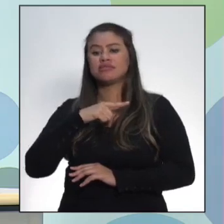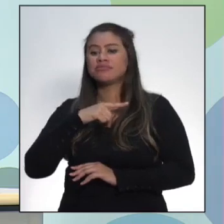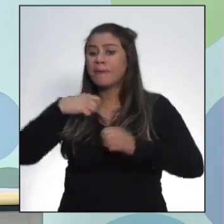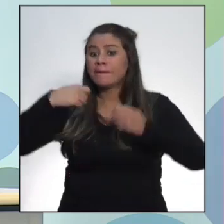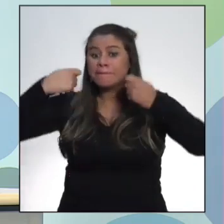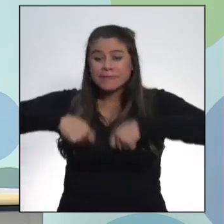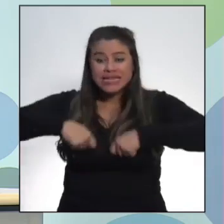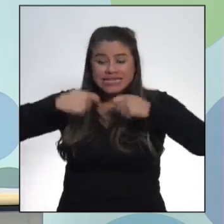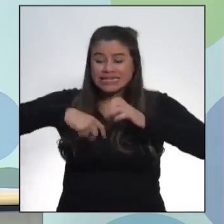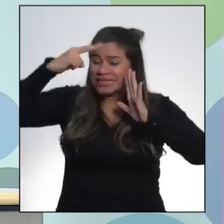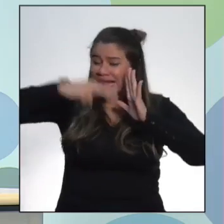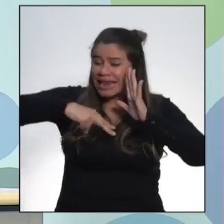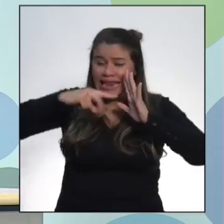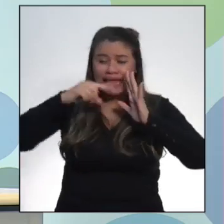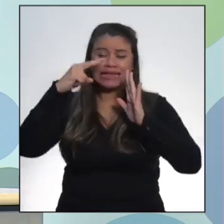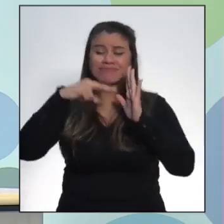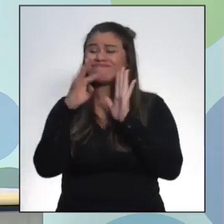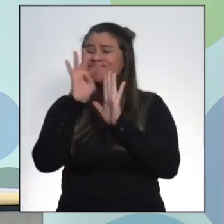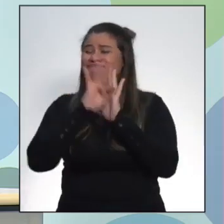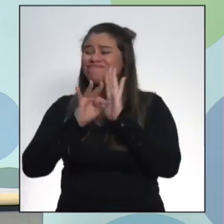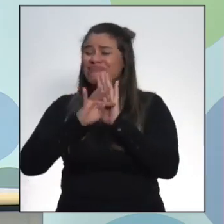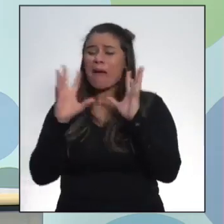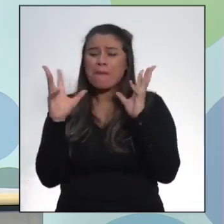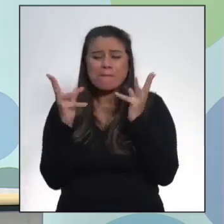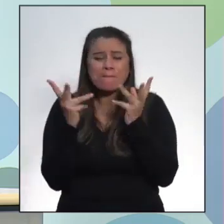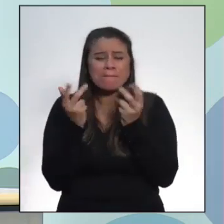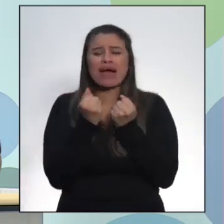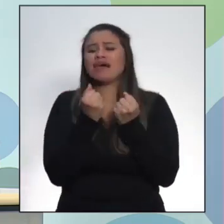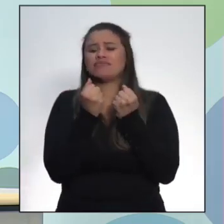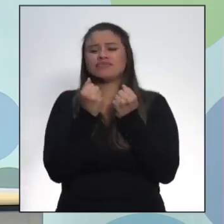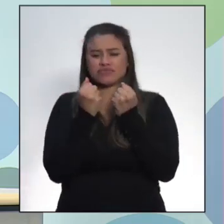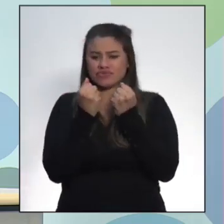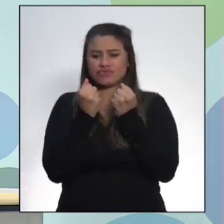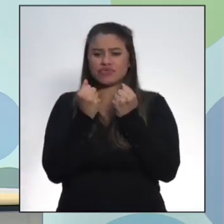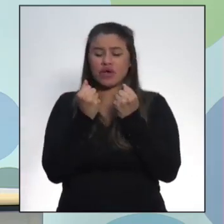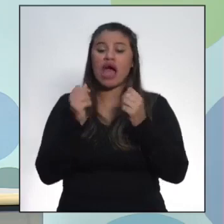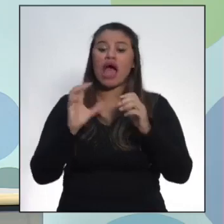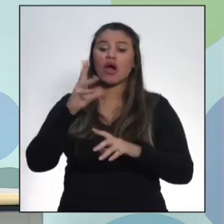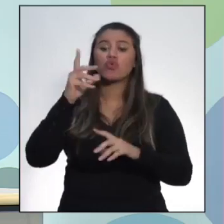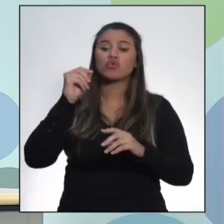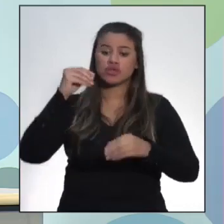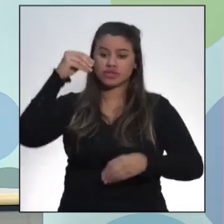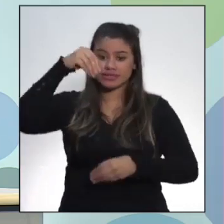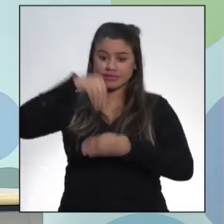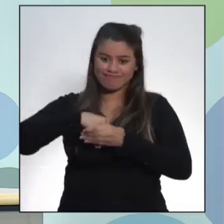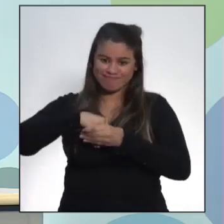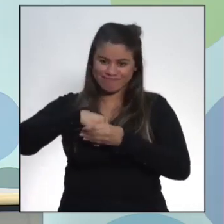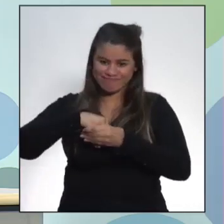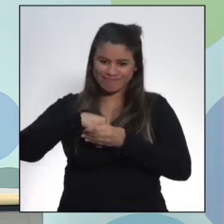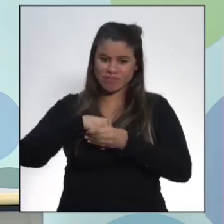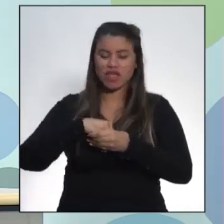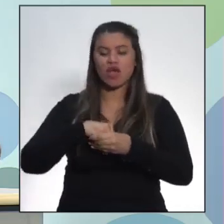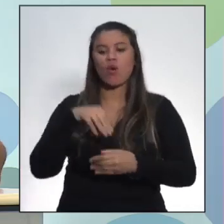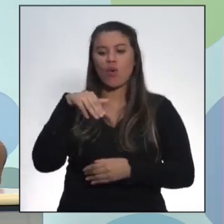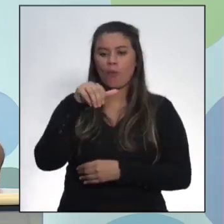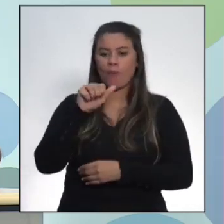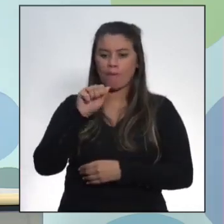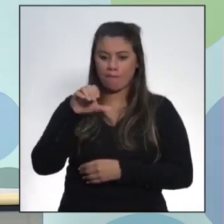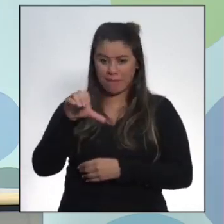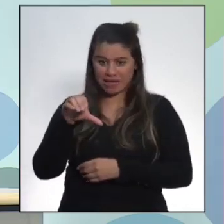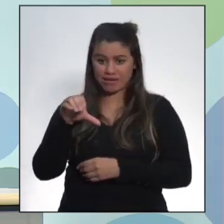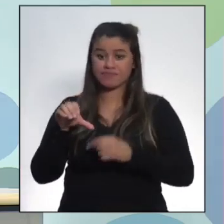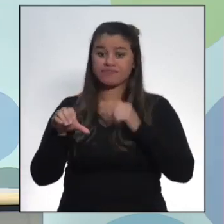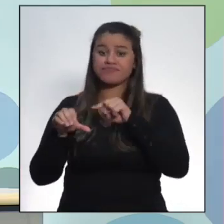sem ter lido esse texto. Nesse texto do Macbeth, começa no ambiente externo. Você tem lá o Macbeth, que é o protagonista da